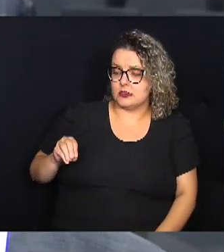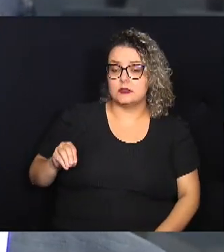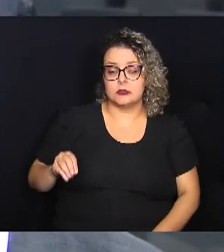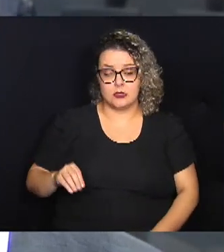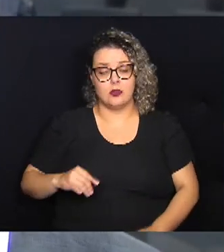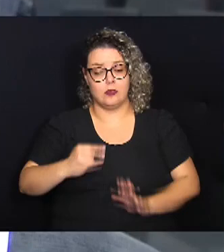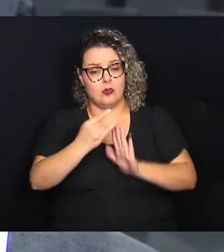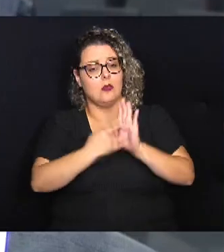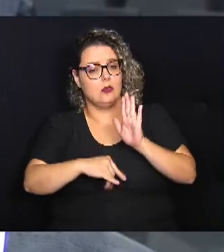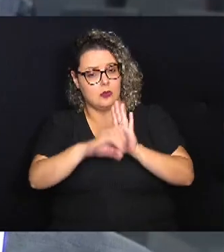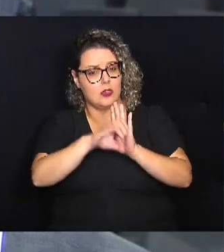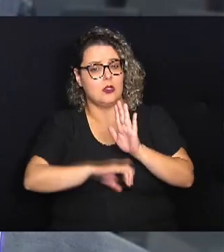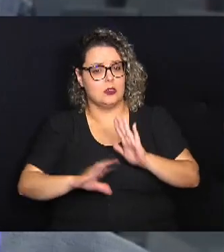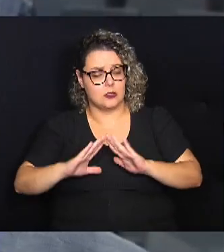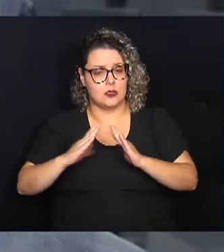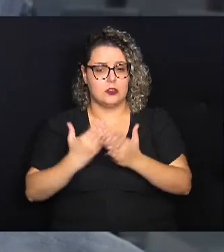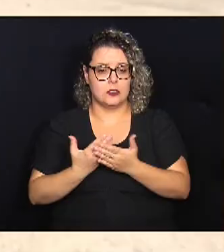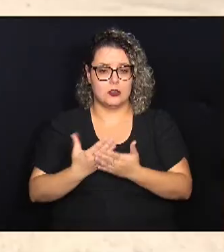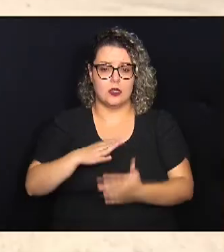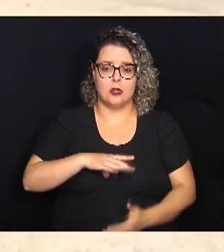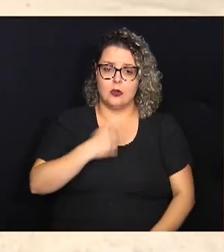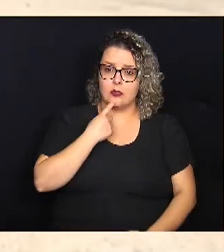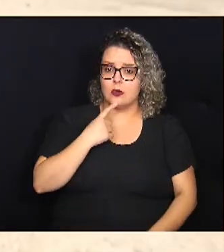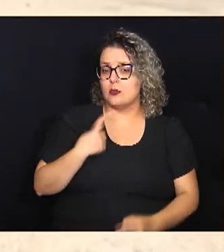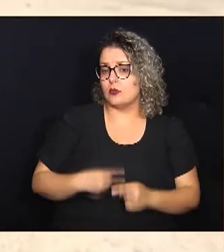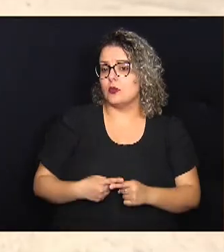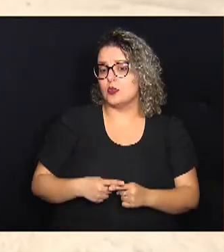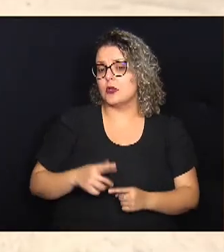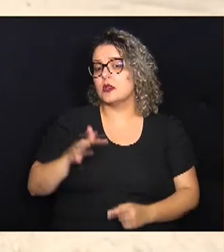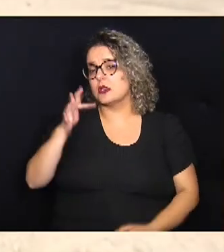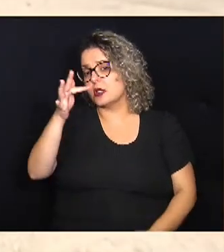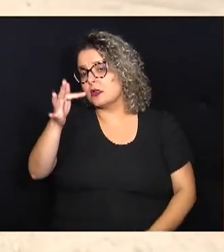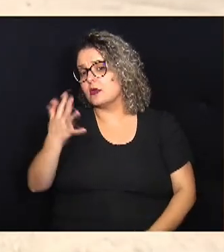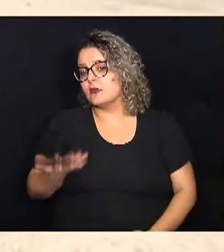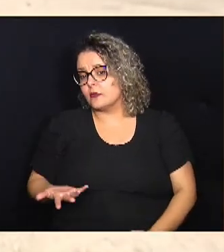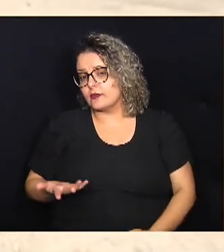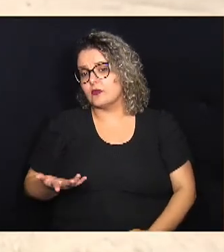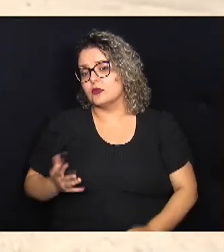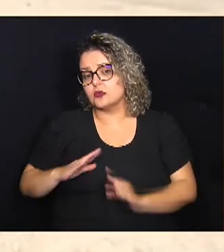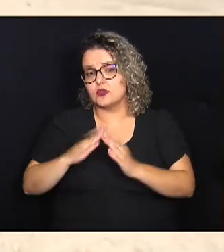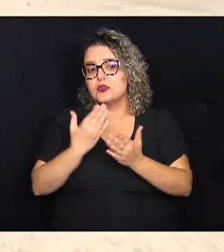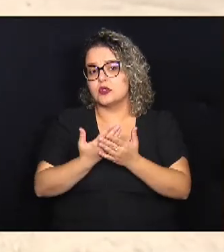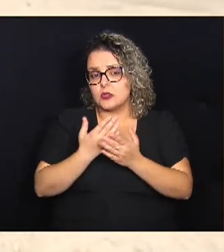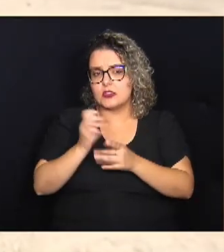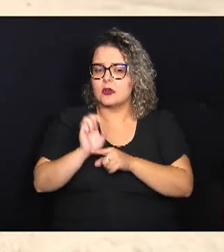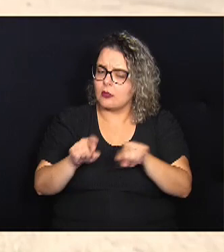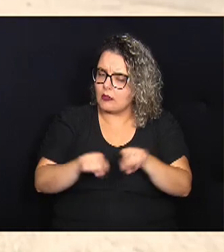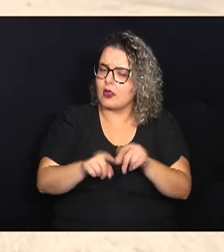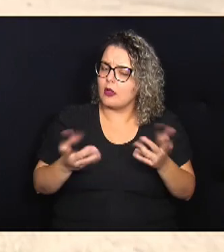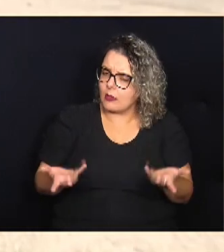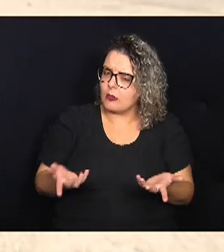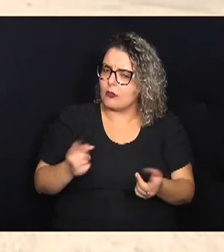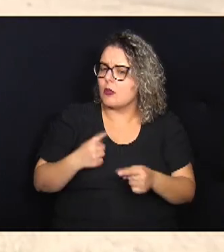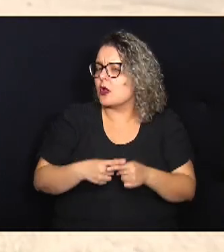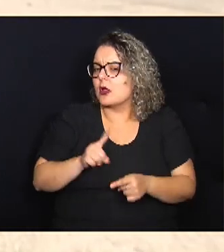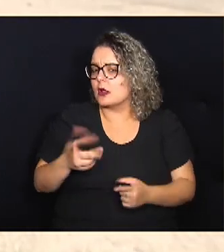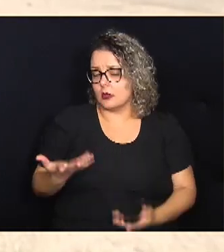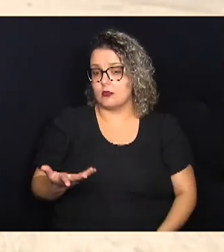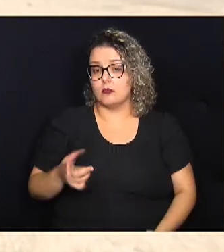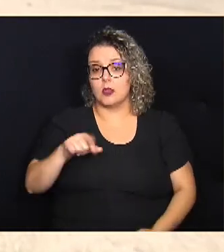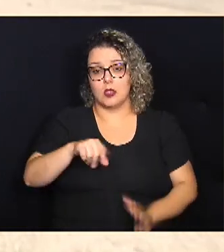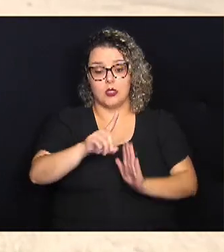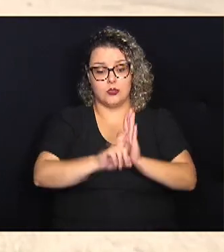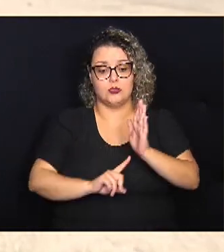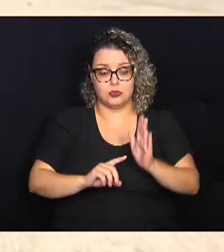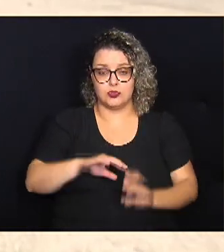e também, por que não, futuramente nas escolas estaduais. O projeto inclui os conteúdos de direito dos animais e proteção animal